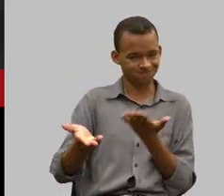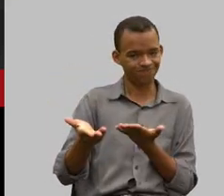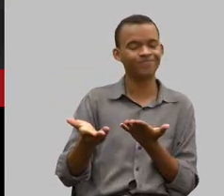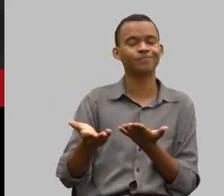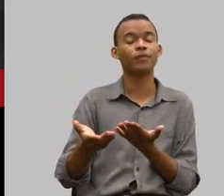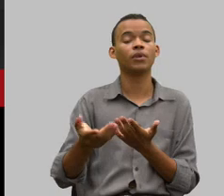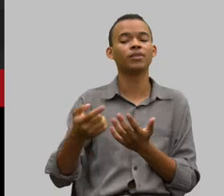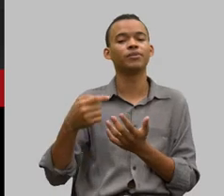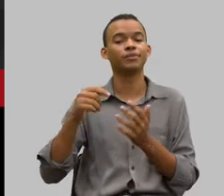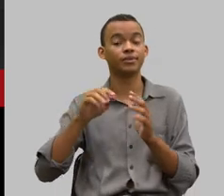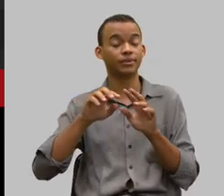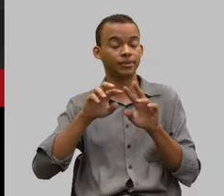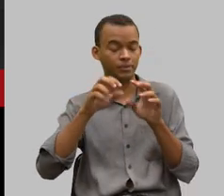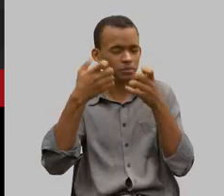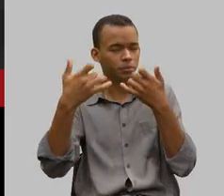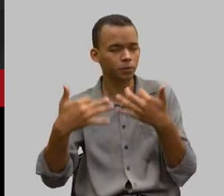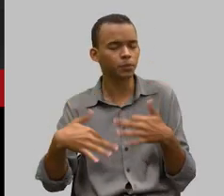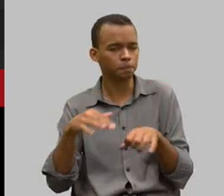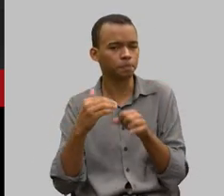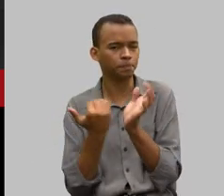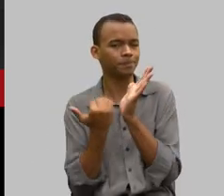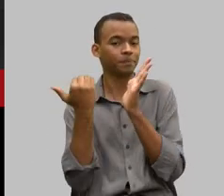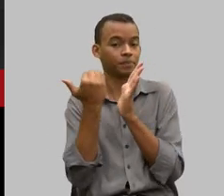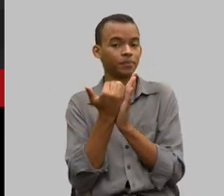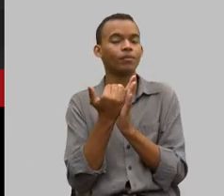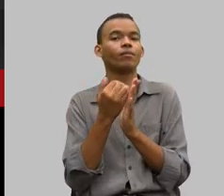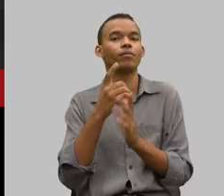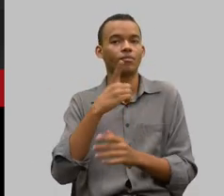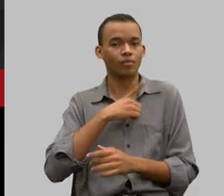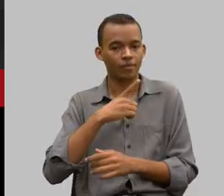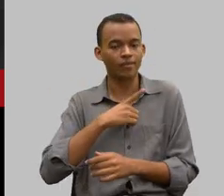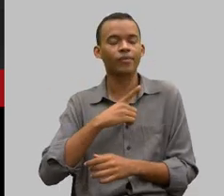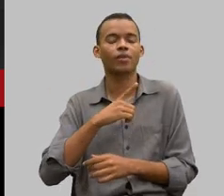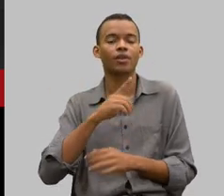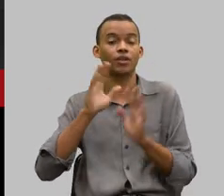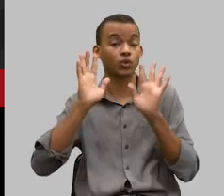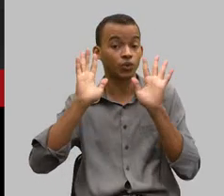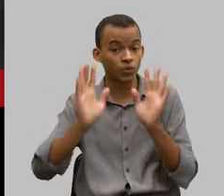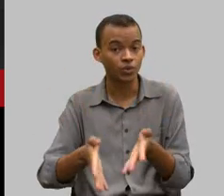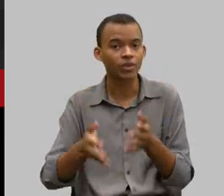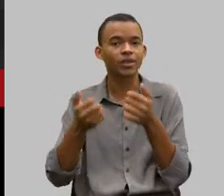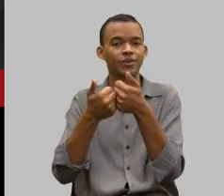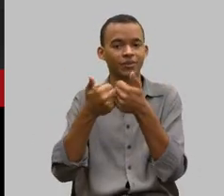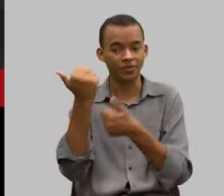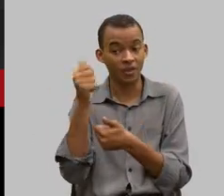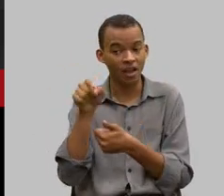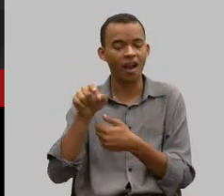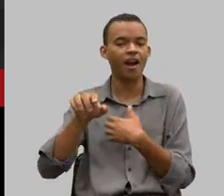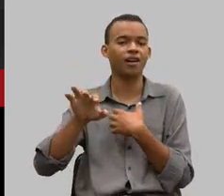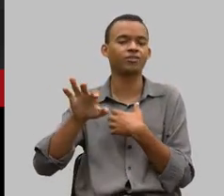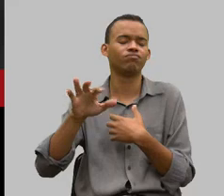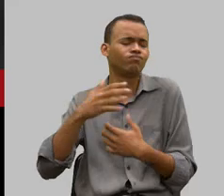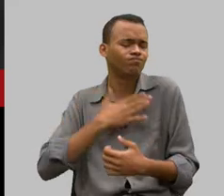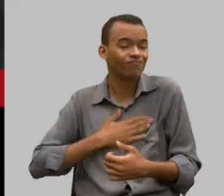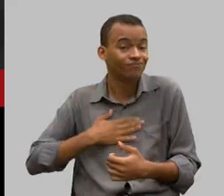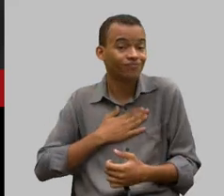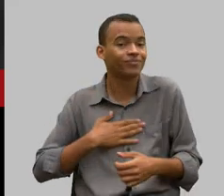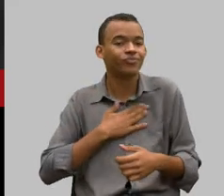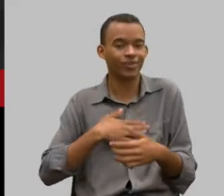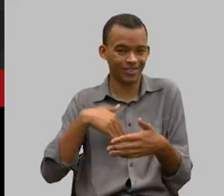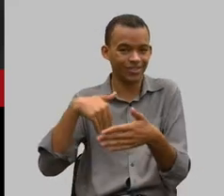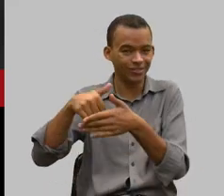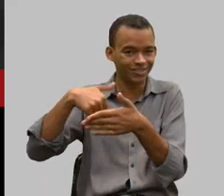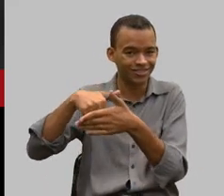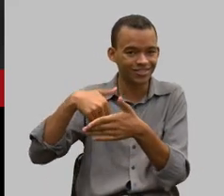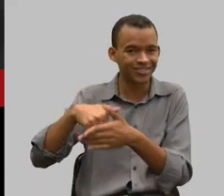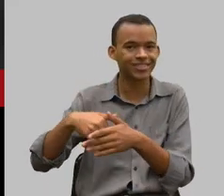temos já eh essa simpatia com o esporte de maneira muito específica o futebol a gente